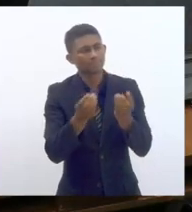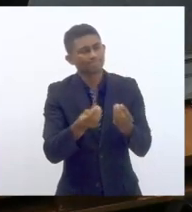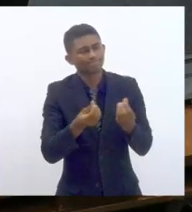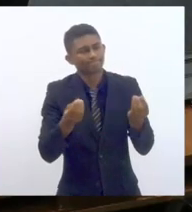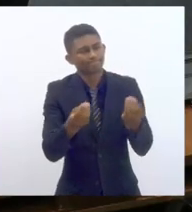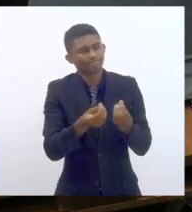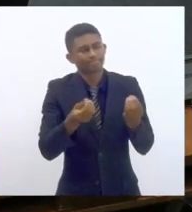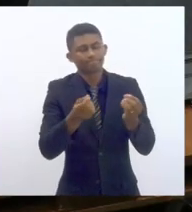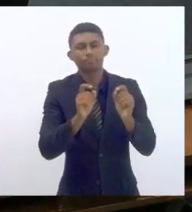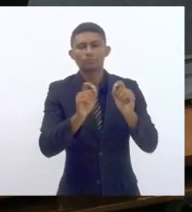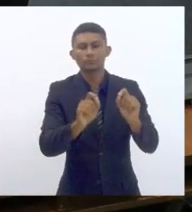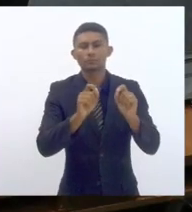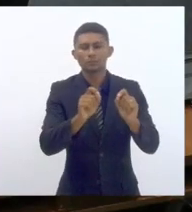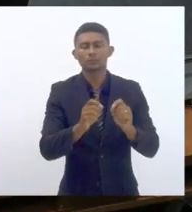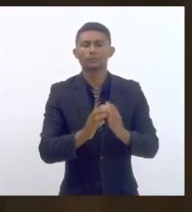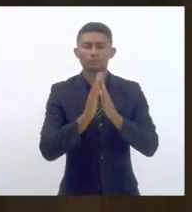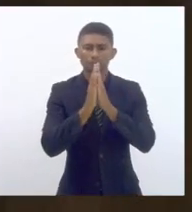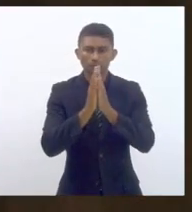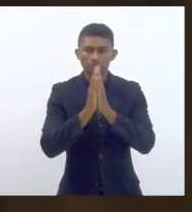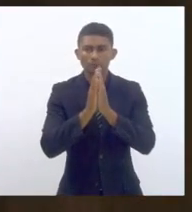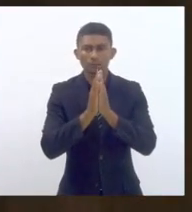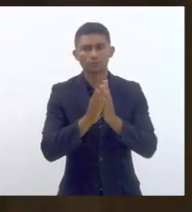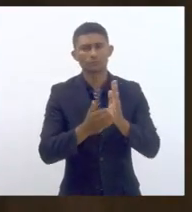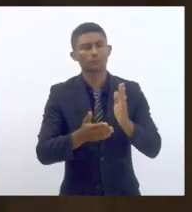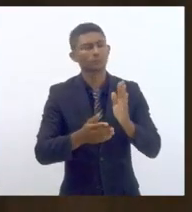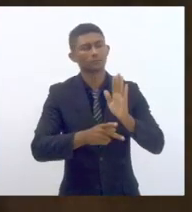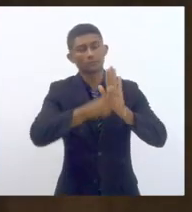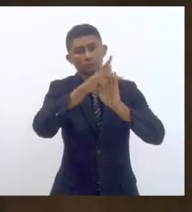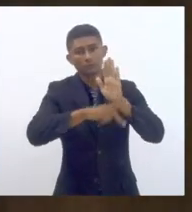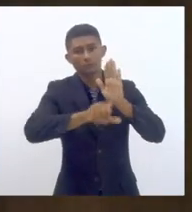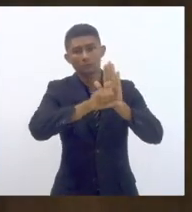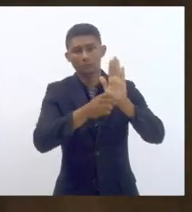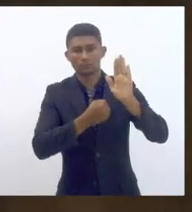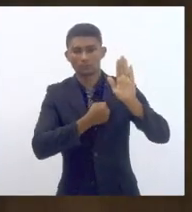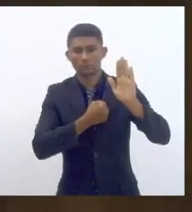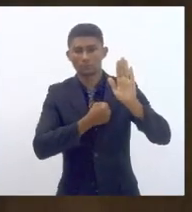sensibilidade para colocar o projeto